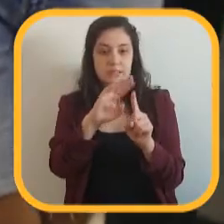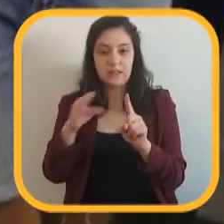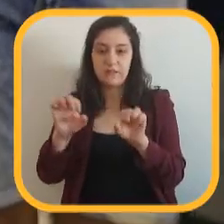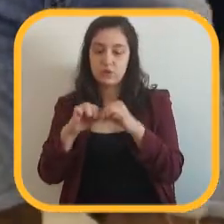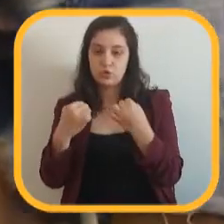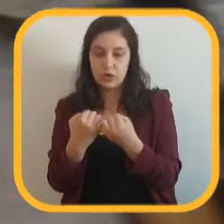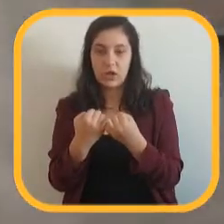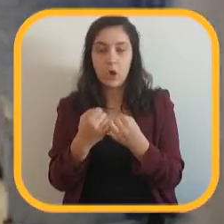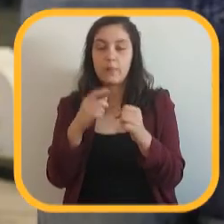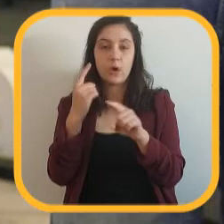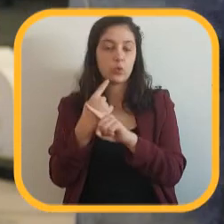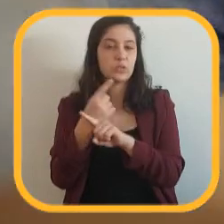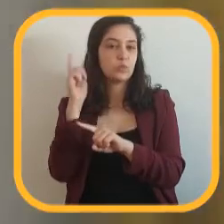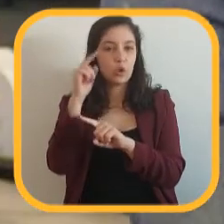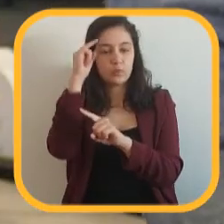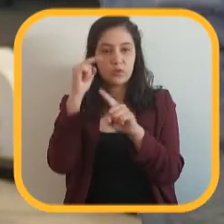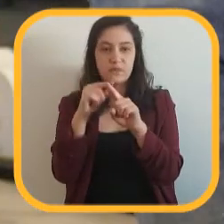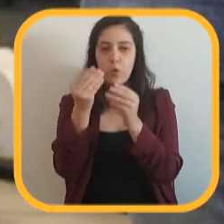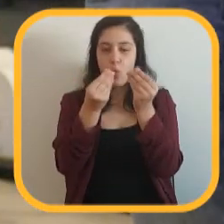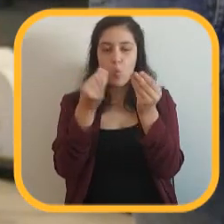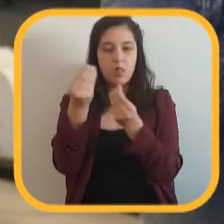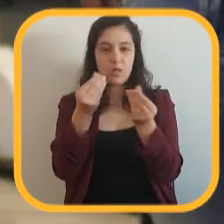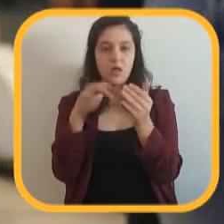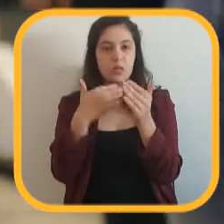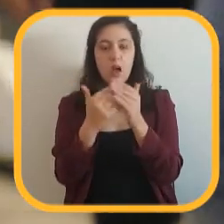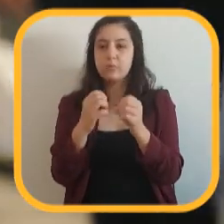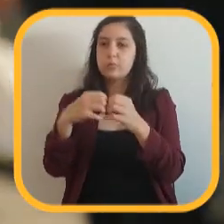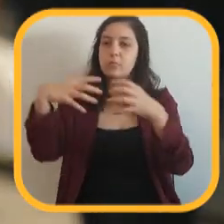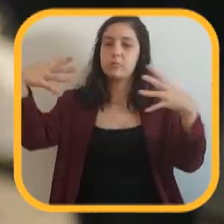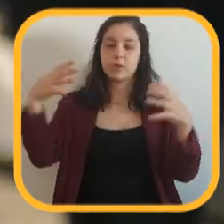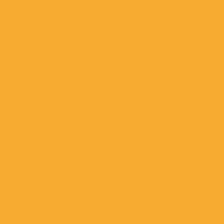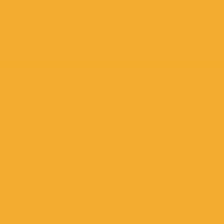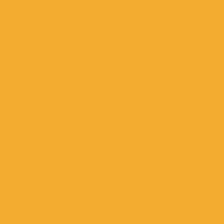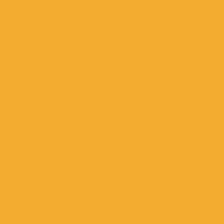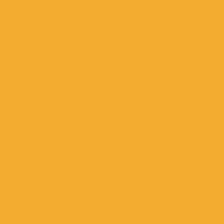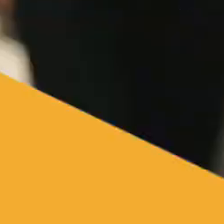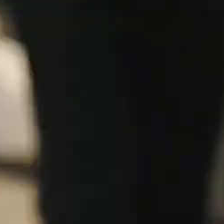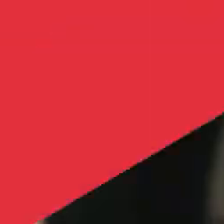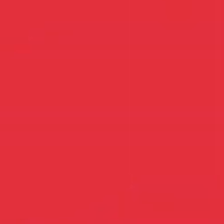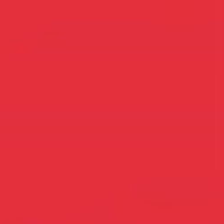sociais. Este é um ponto fundamental para que o nível de qualidade continue a crescer.